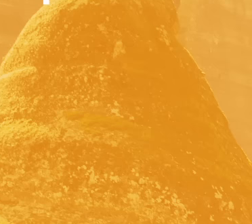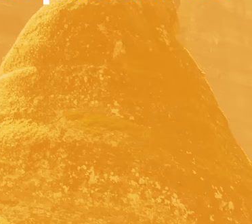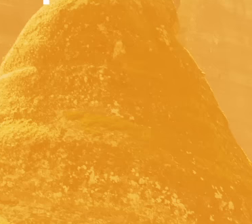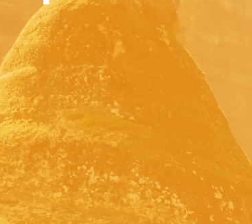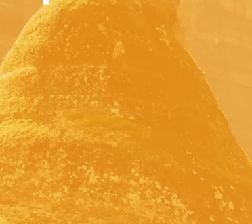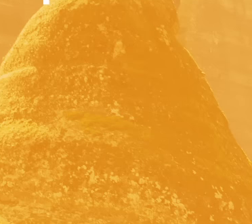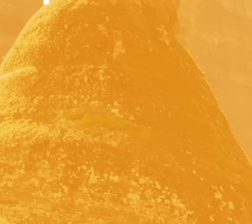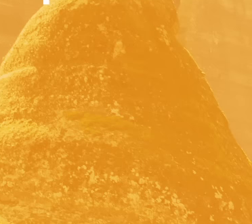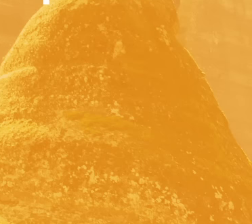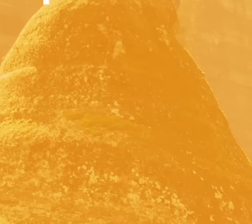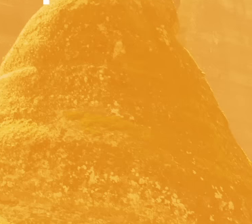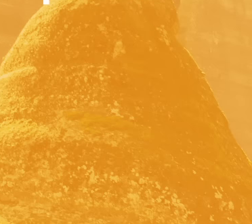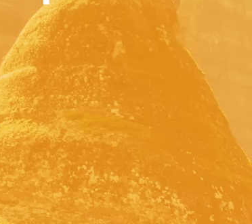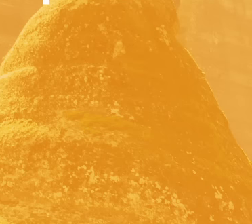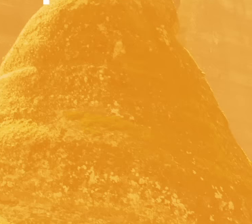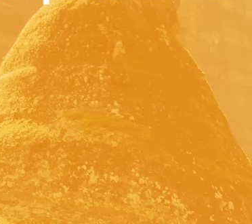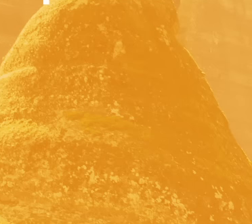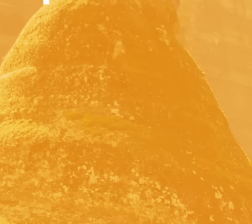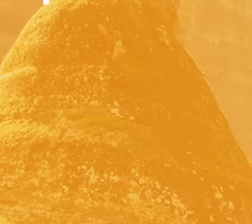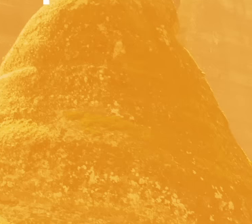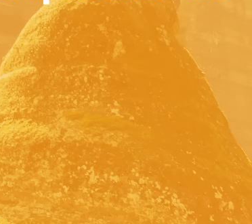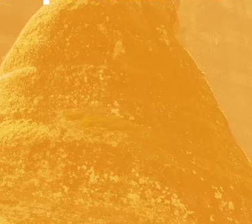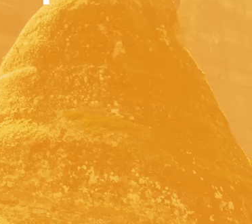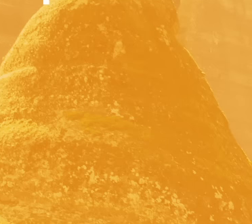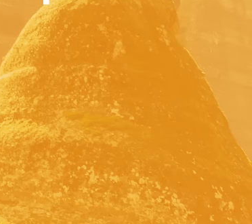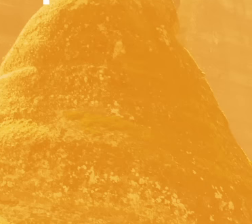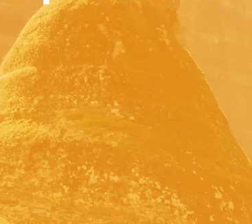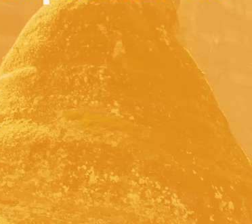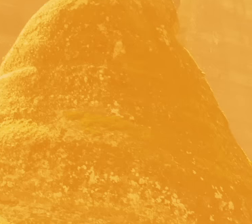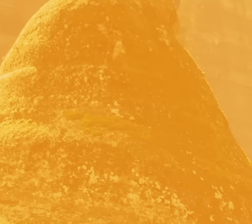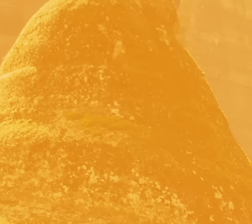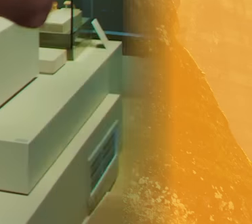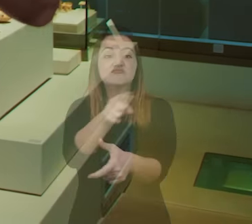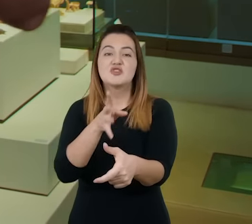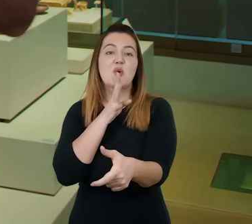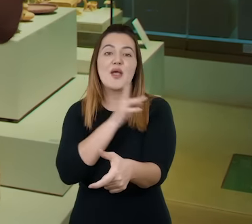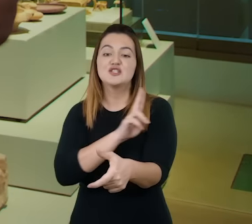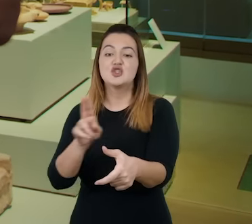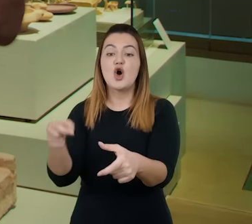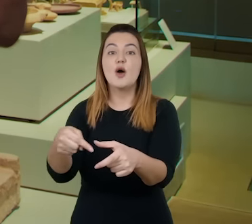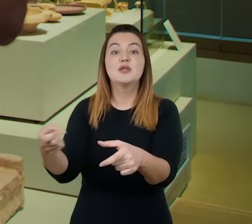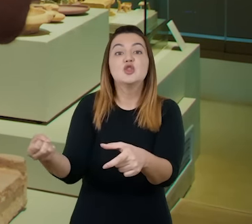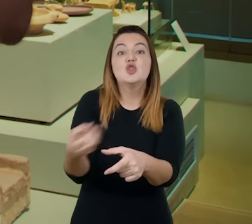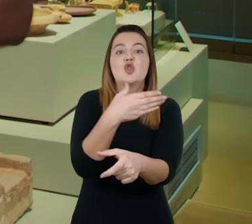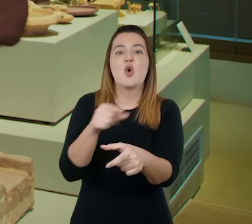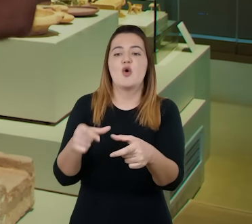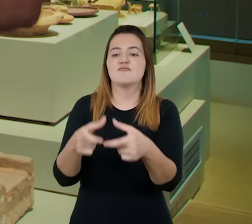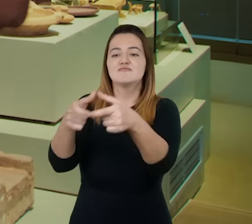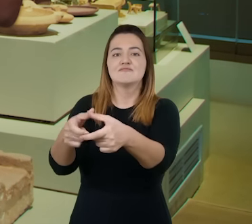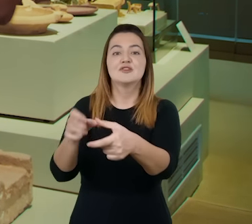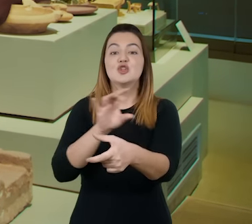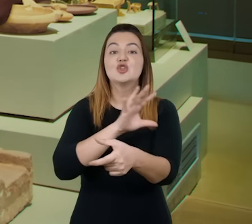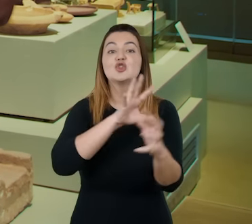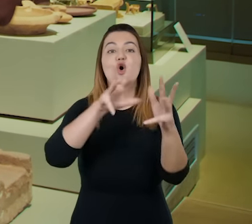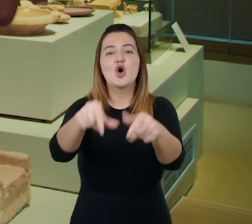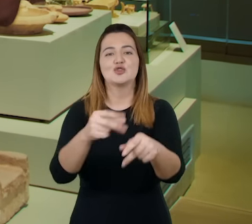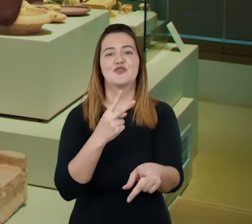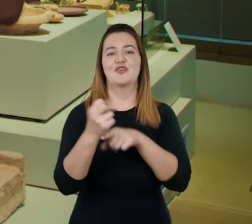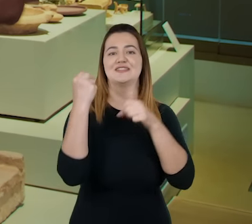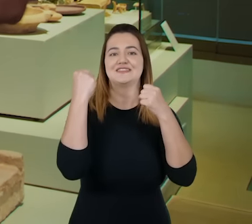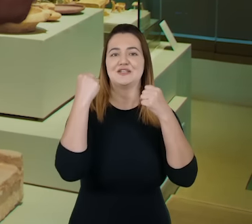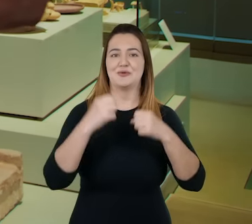nela que ninguém conhece senão aquele que a recebe. Ou seja, dentro desse contexto, a mensagem do Apocalipse também fica